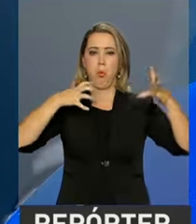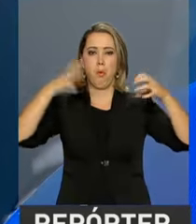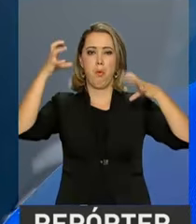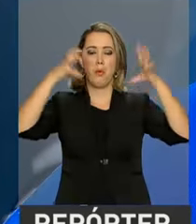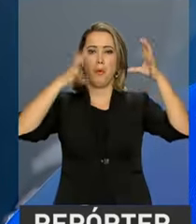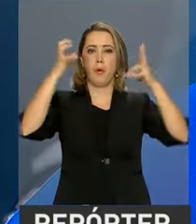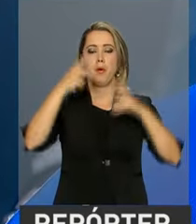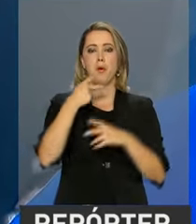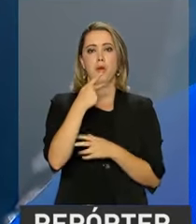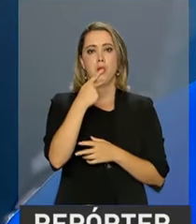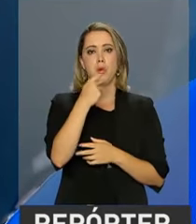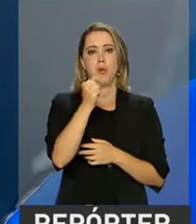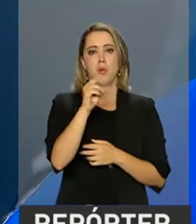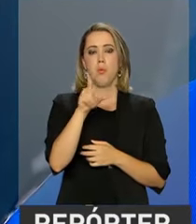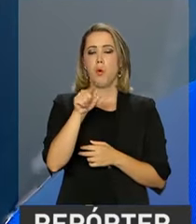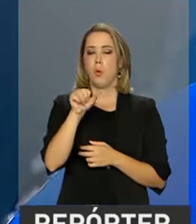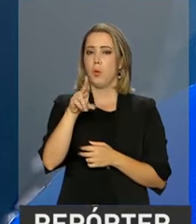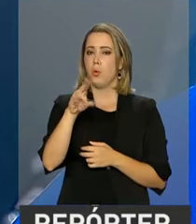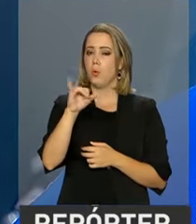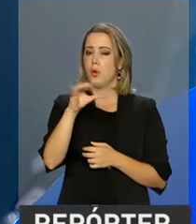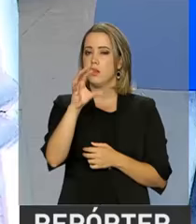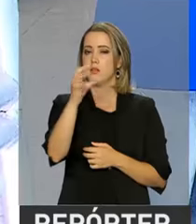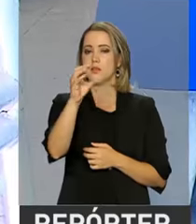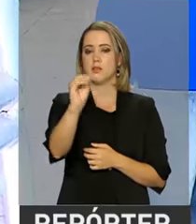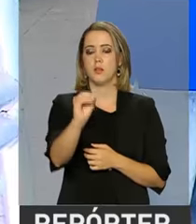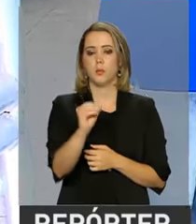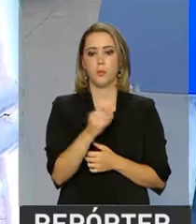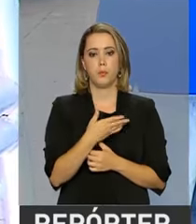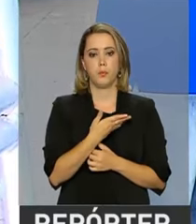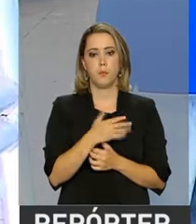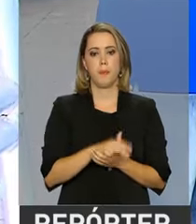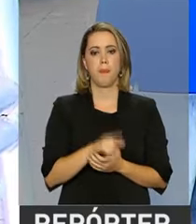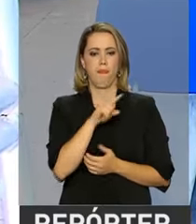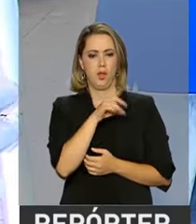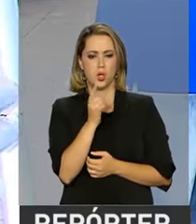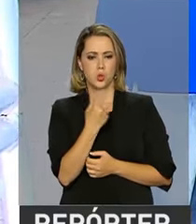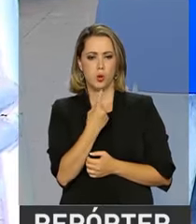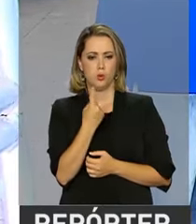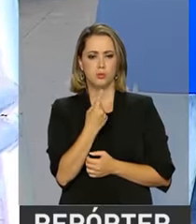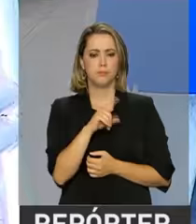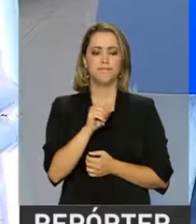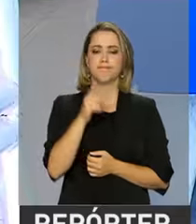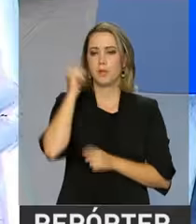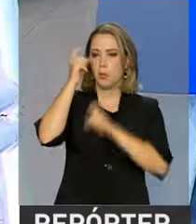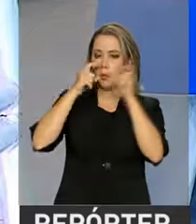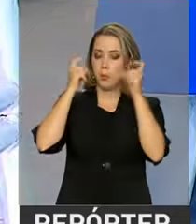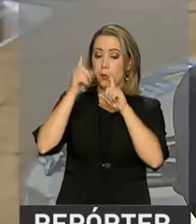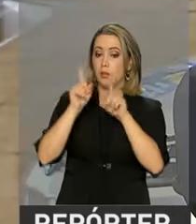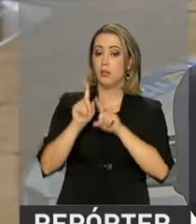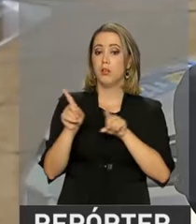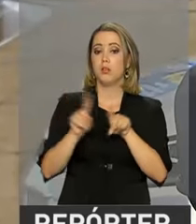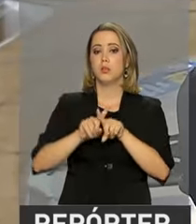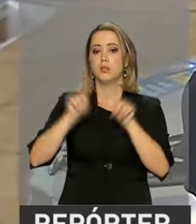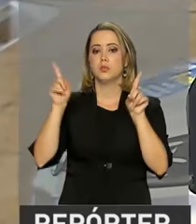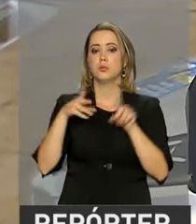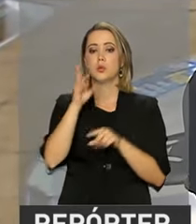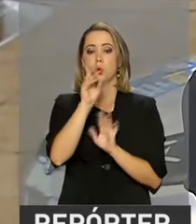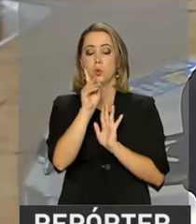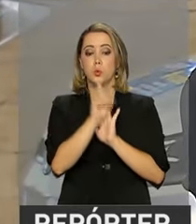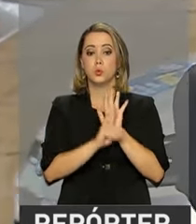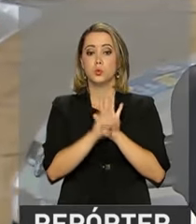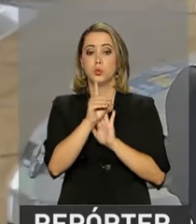muito. Isso aí que eu olho mais no carro. E não é só o seu Jair que está preocupado com isso, não. O diretor